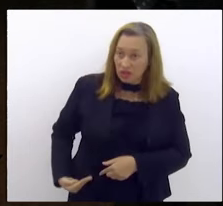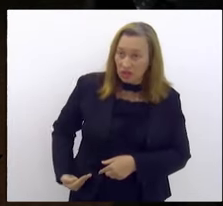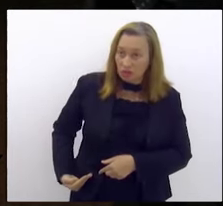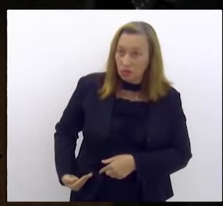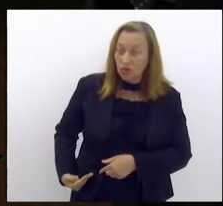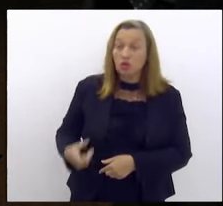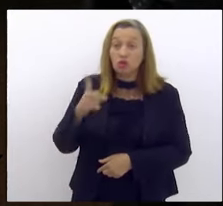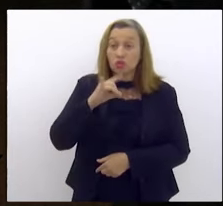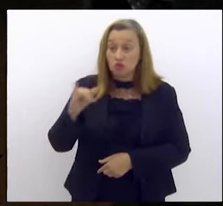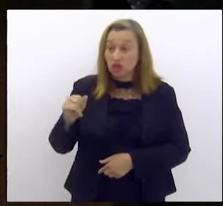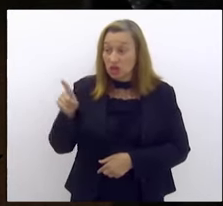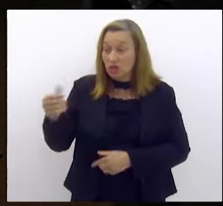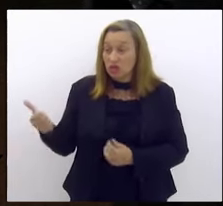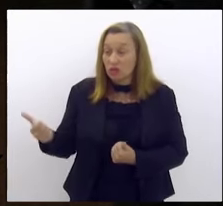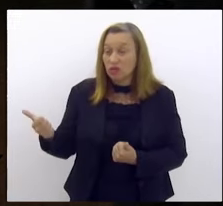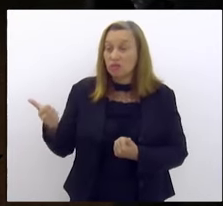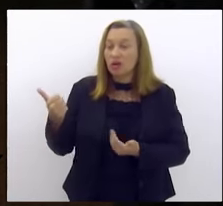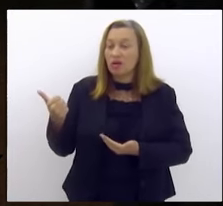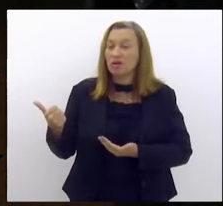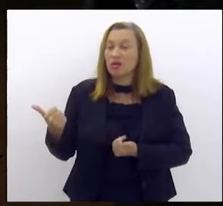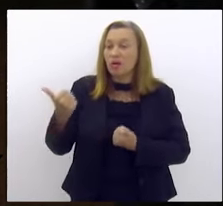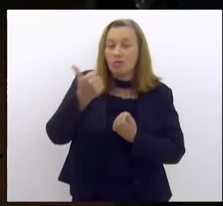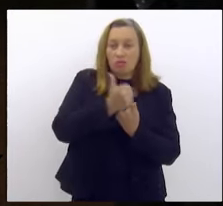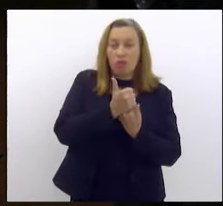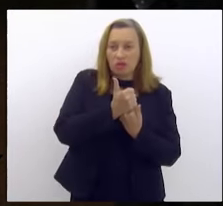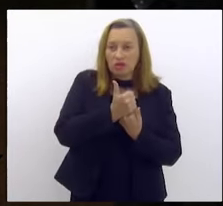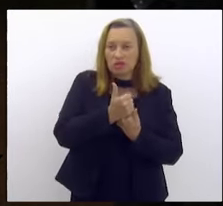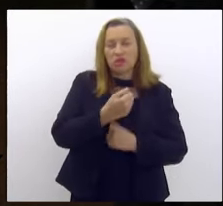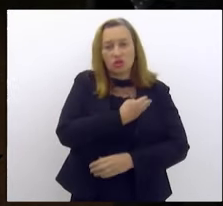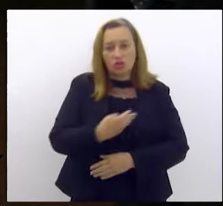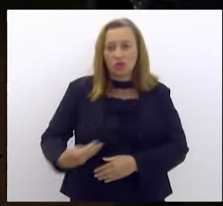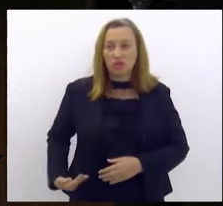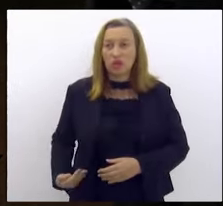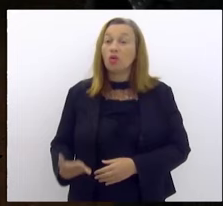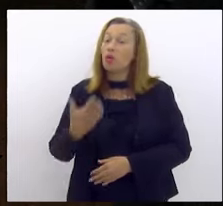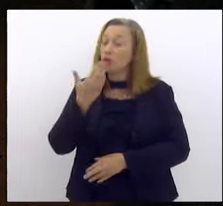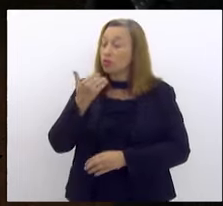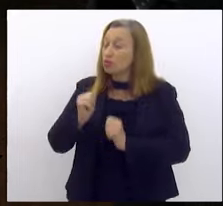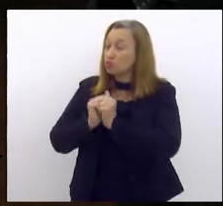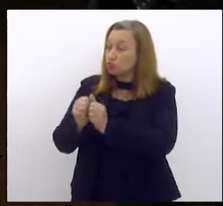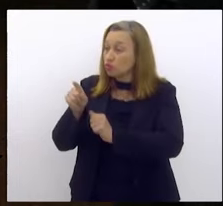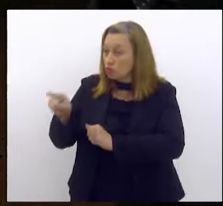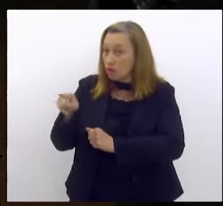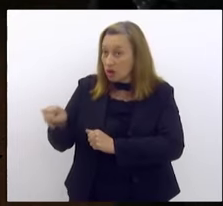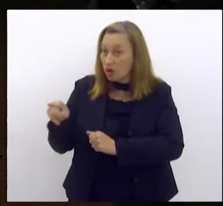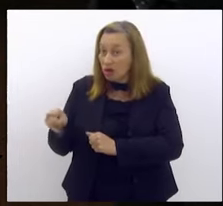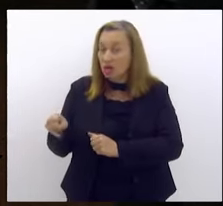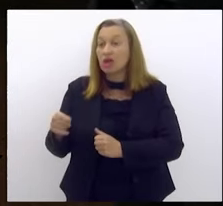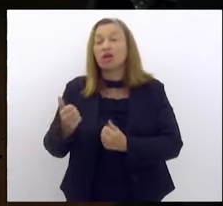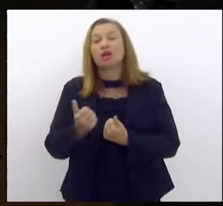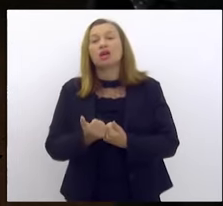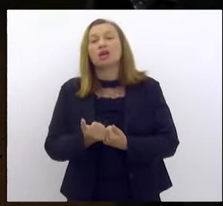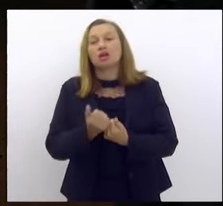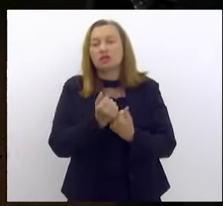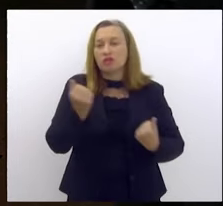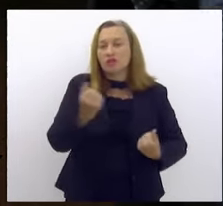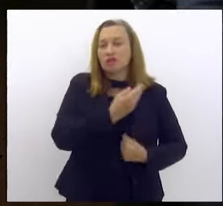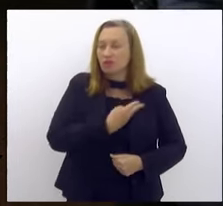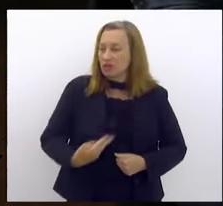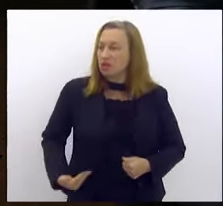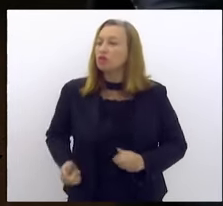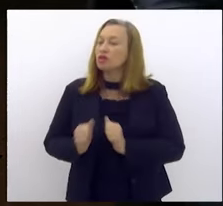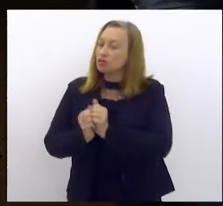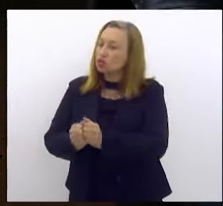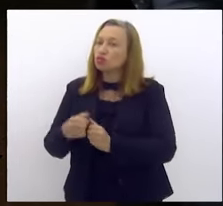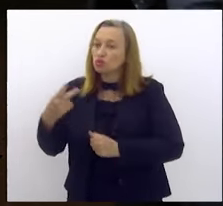almocei com ele, momentos antes da posse. Todos os momentos que antecederam a candidatura dele a vice-governador, eu estive ao lado do governador, como